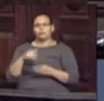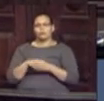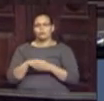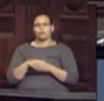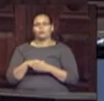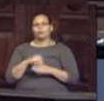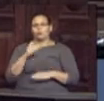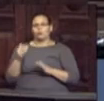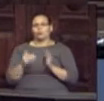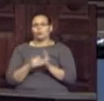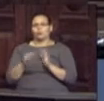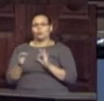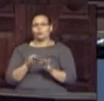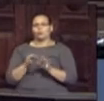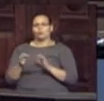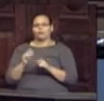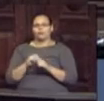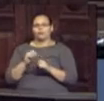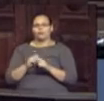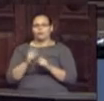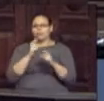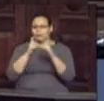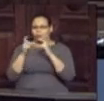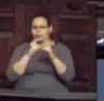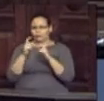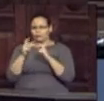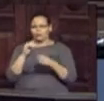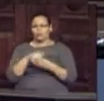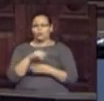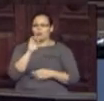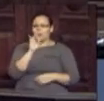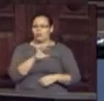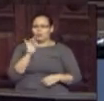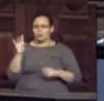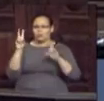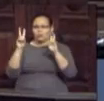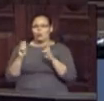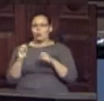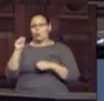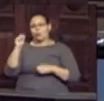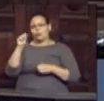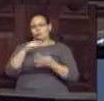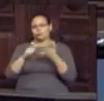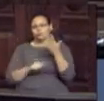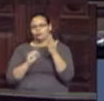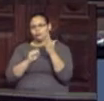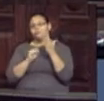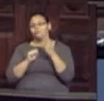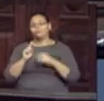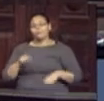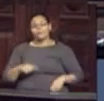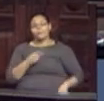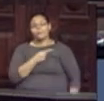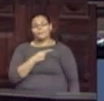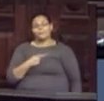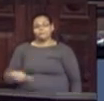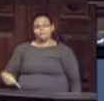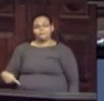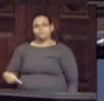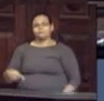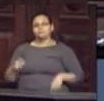todo o projeto, depois que fizemos a discussão e a votação de cada tópico. Foram 8 tópicos. Quando o presidente da sessão